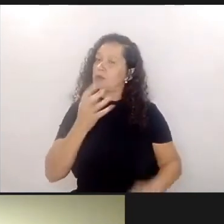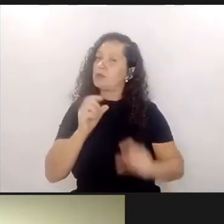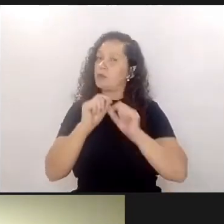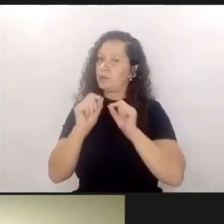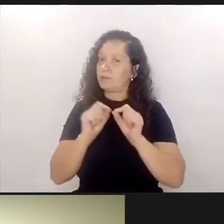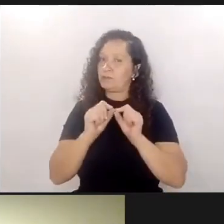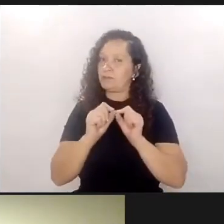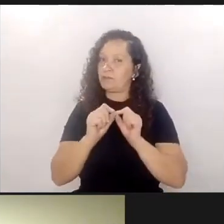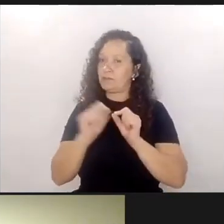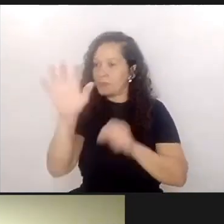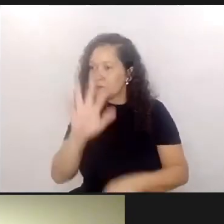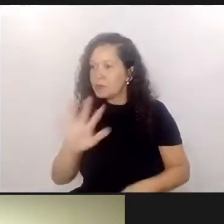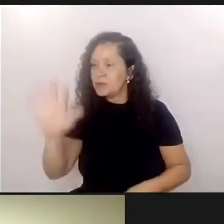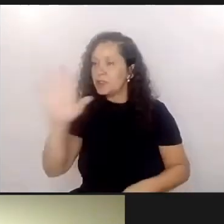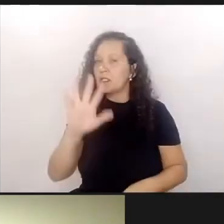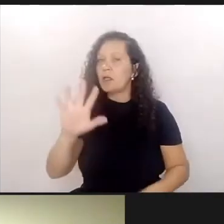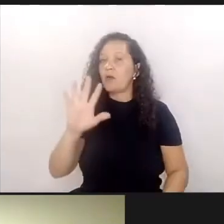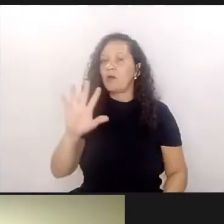positivo.